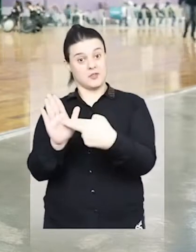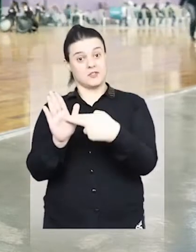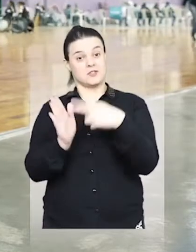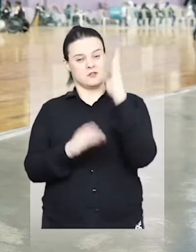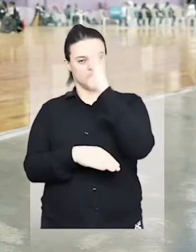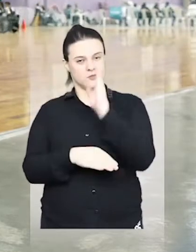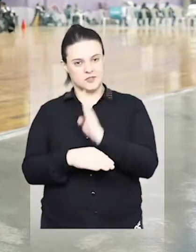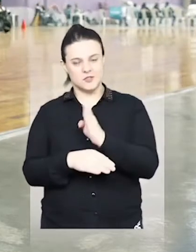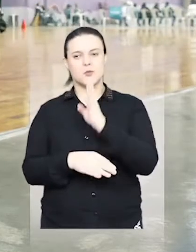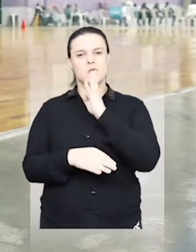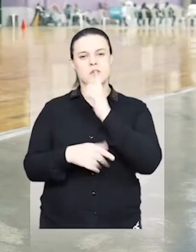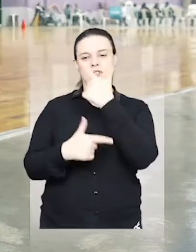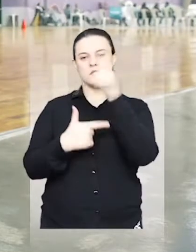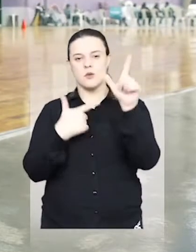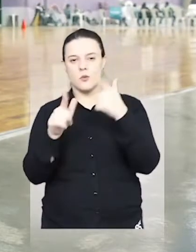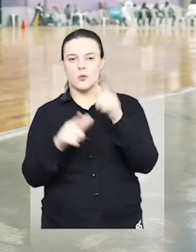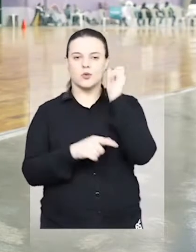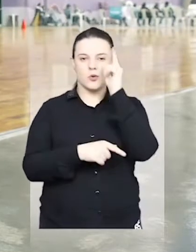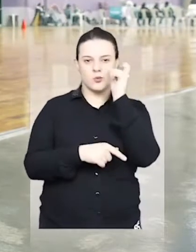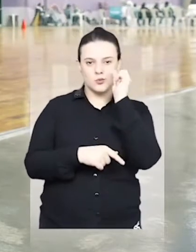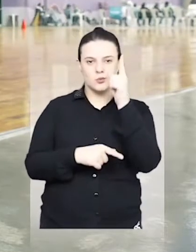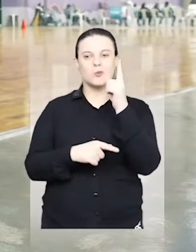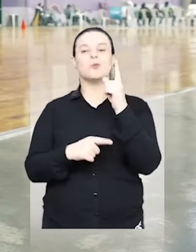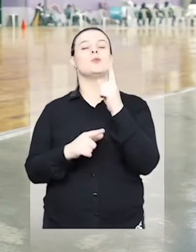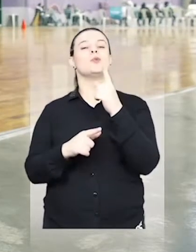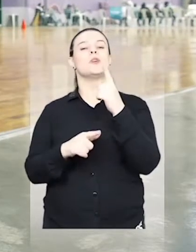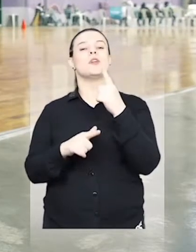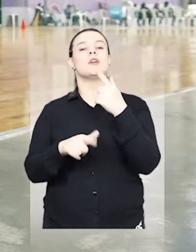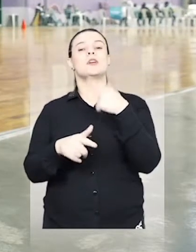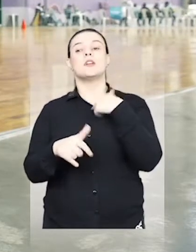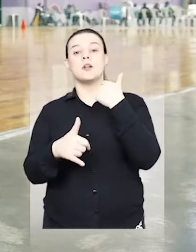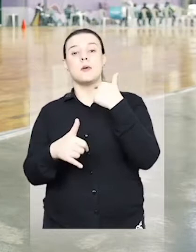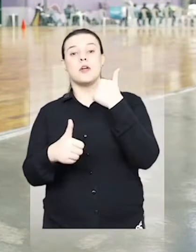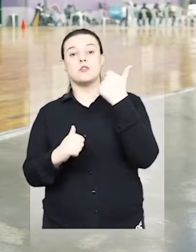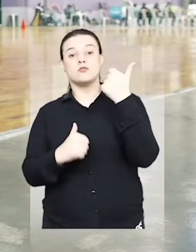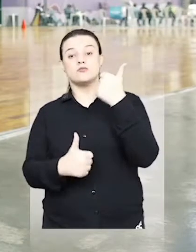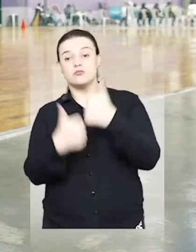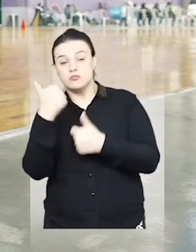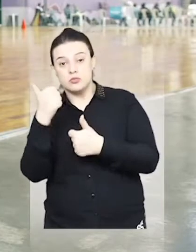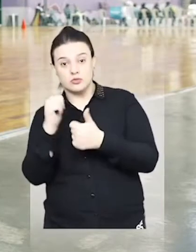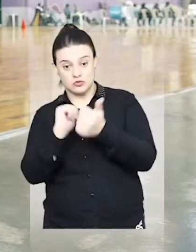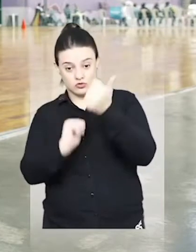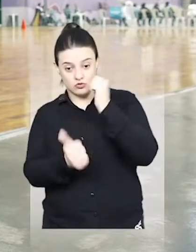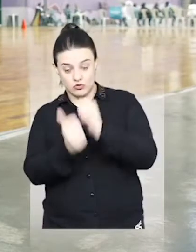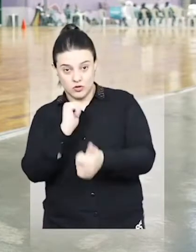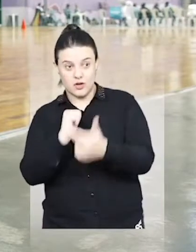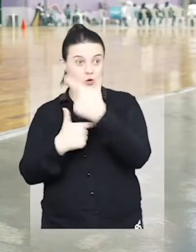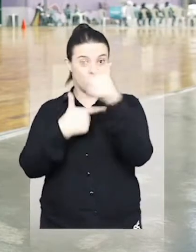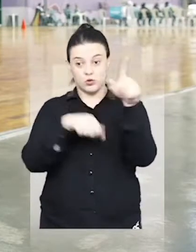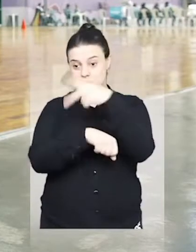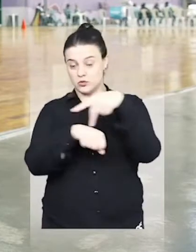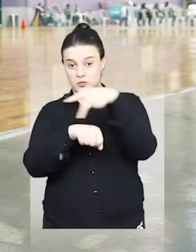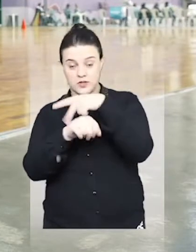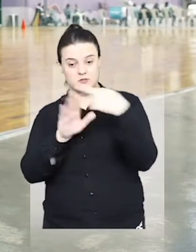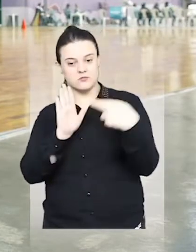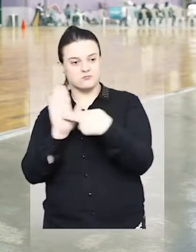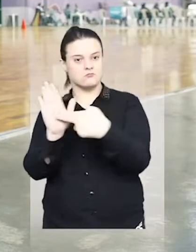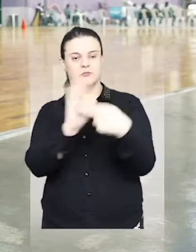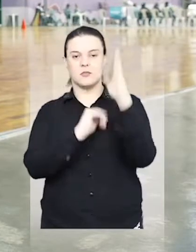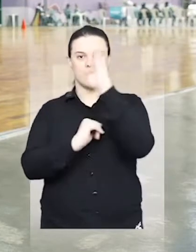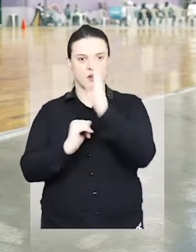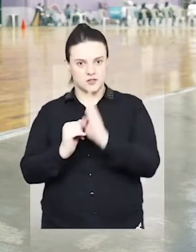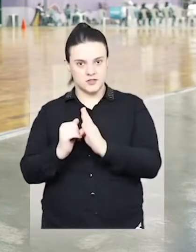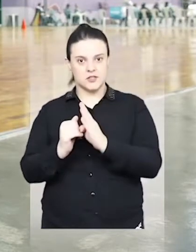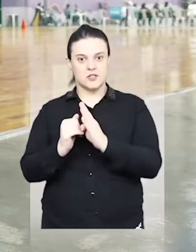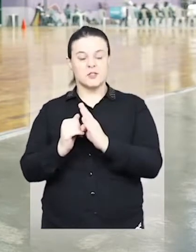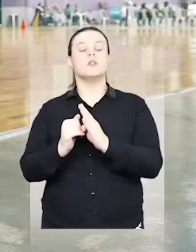Brasil, conhecer outras culturas, jogar com outros países, né, representando o